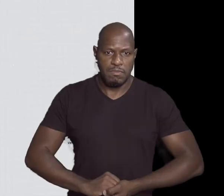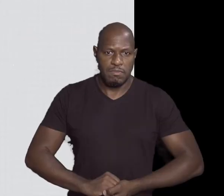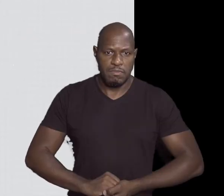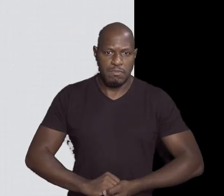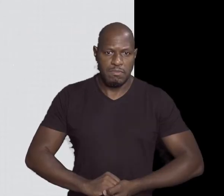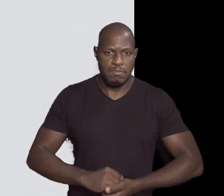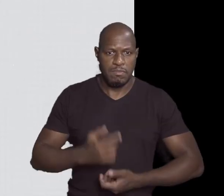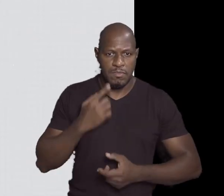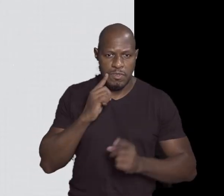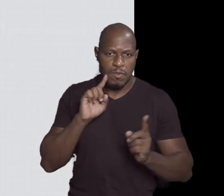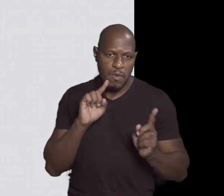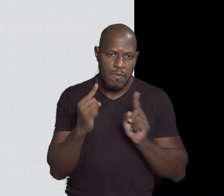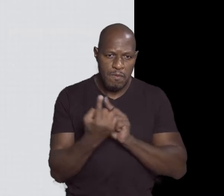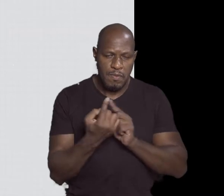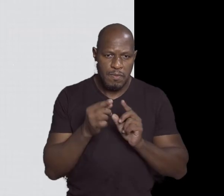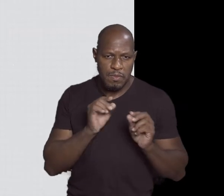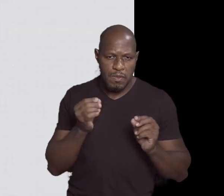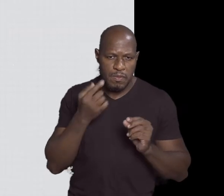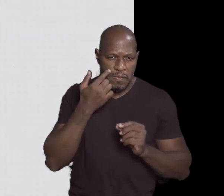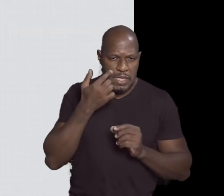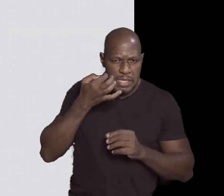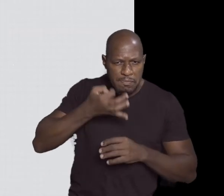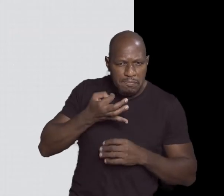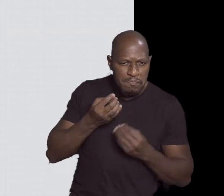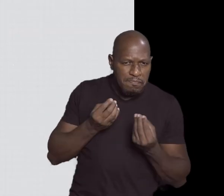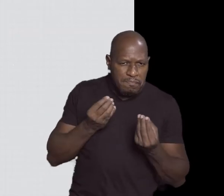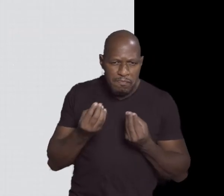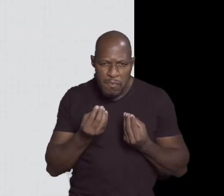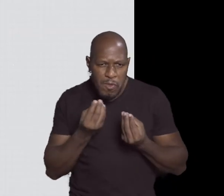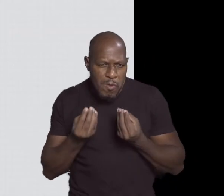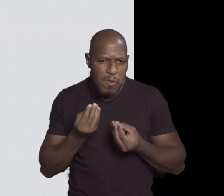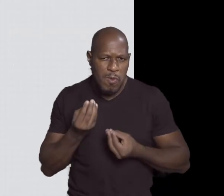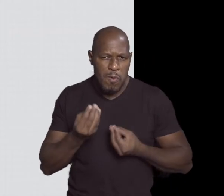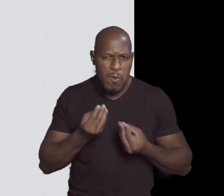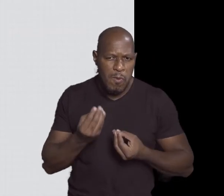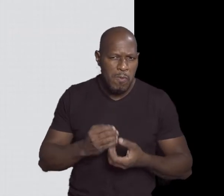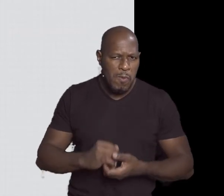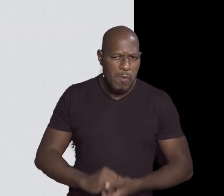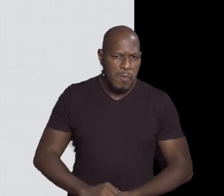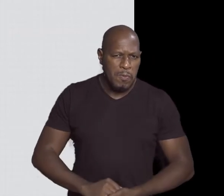Primeiro para ter certeza se funciona, se tá ok.